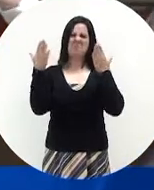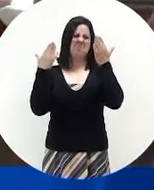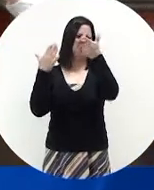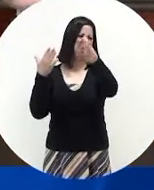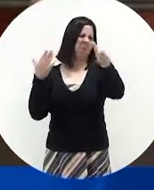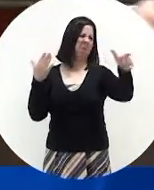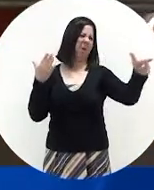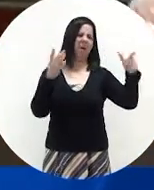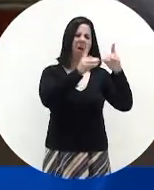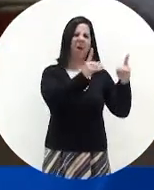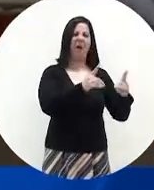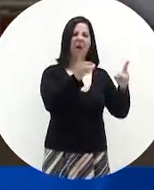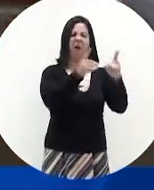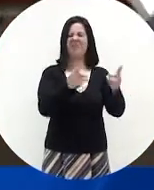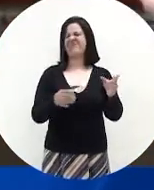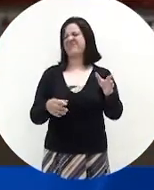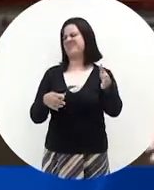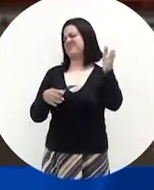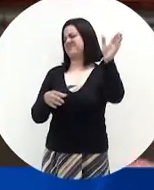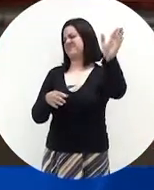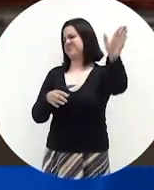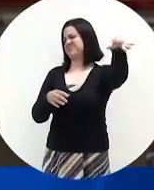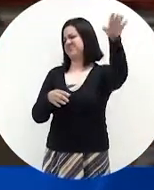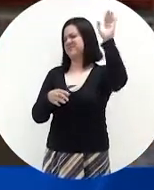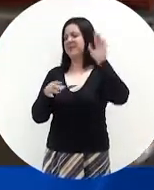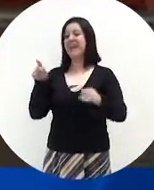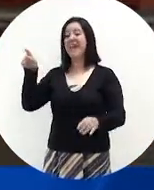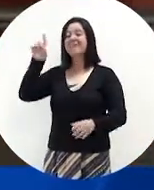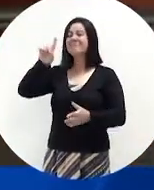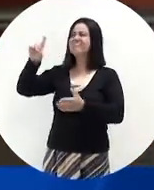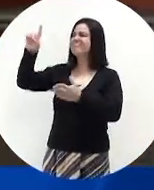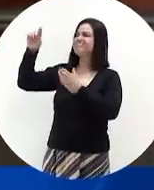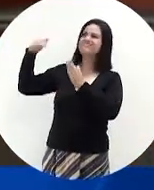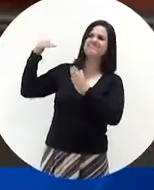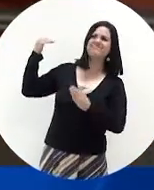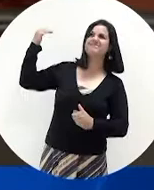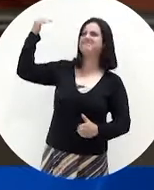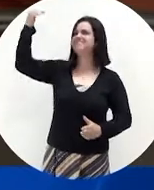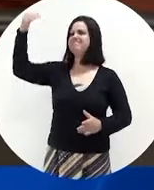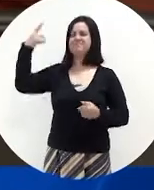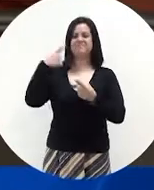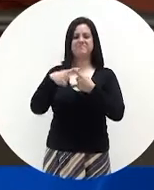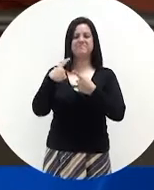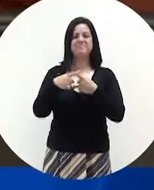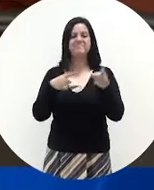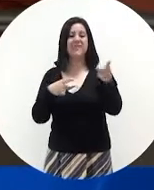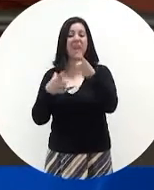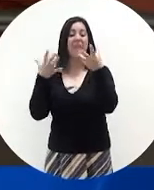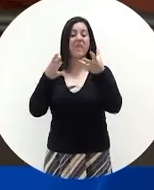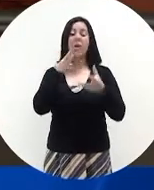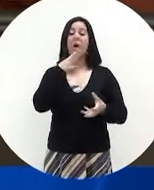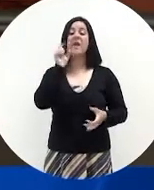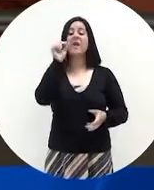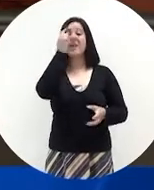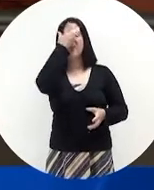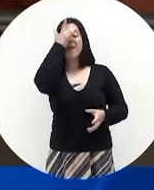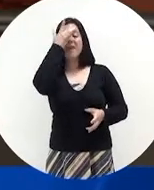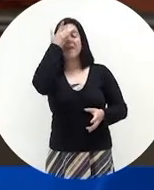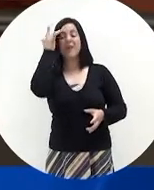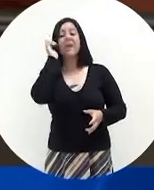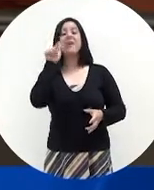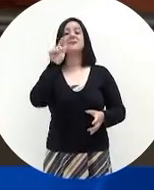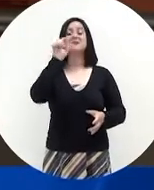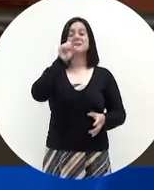se compara com tudo isso que vocês estão fazendo nessa busca desenfreada de conhecer quem é o